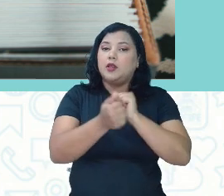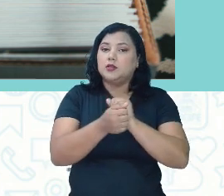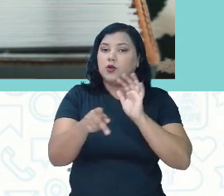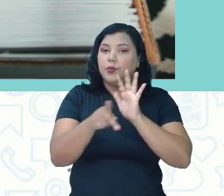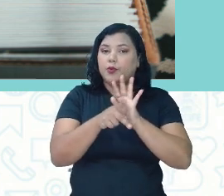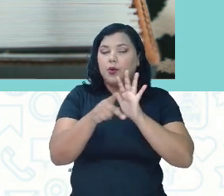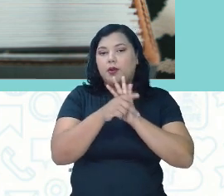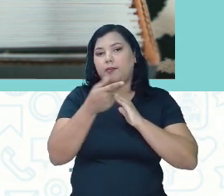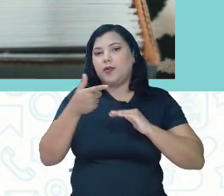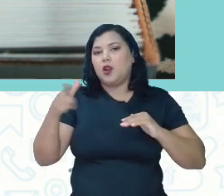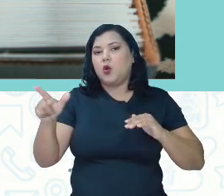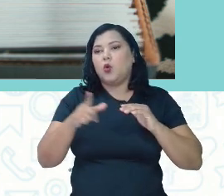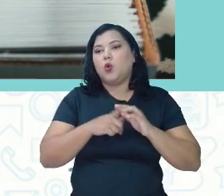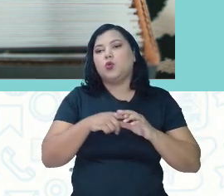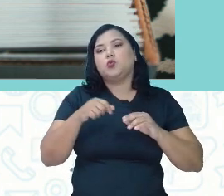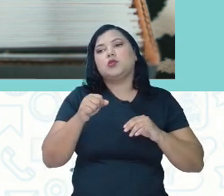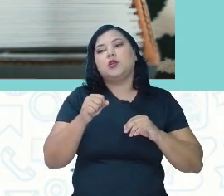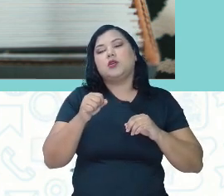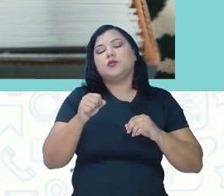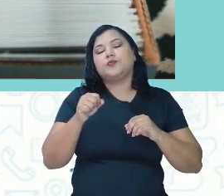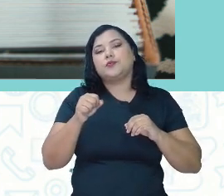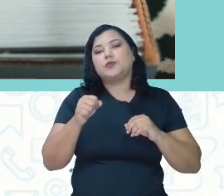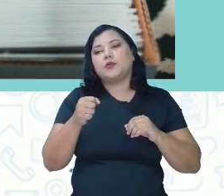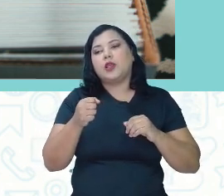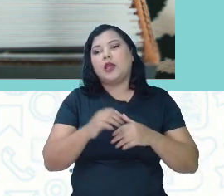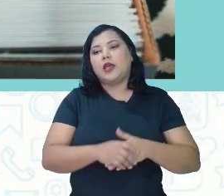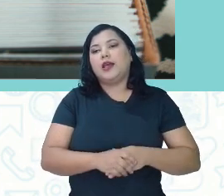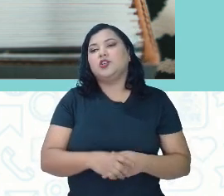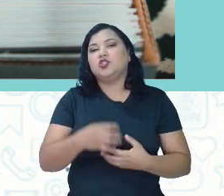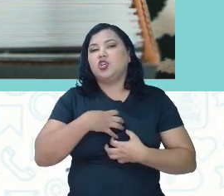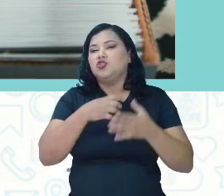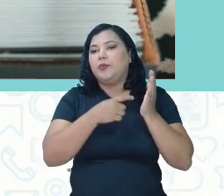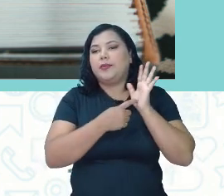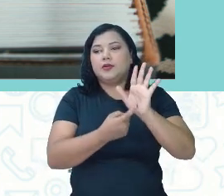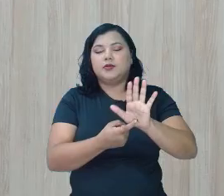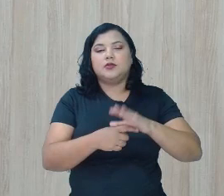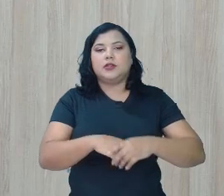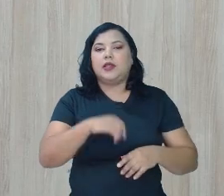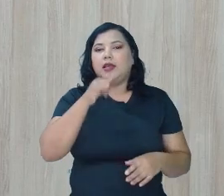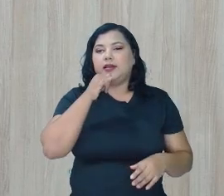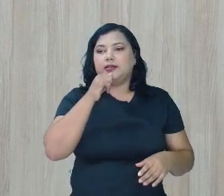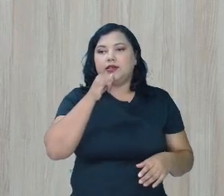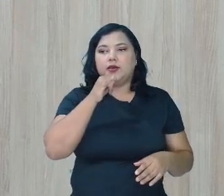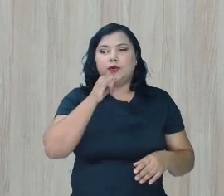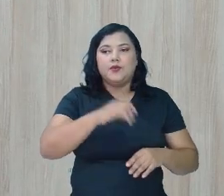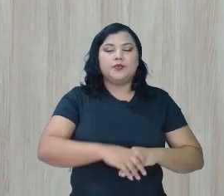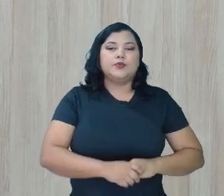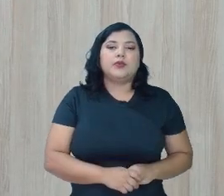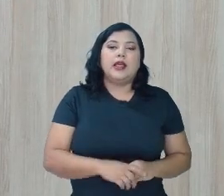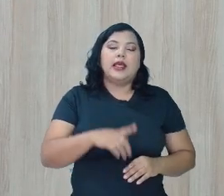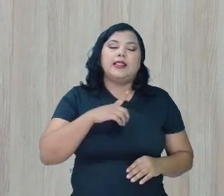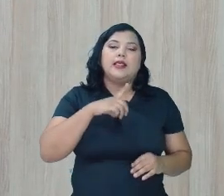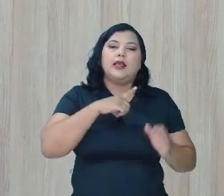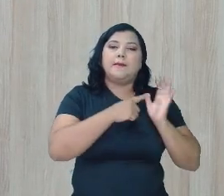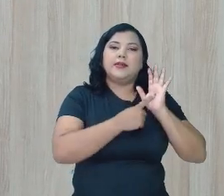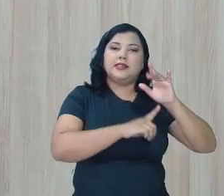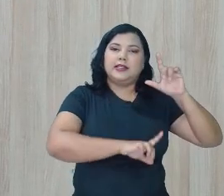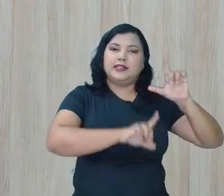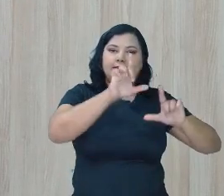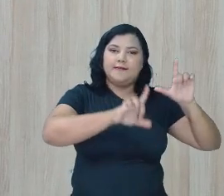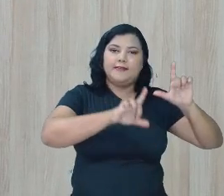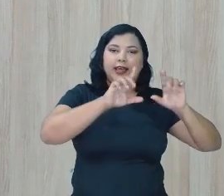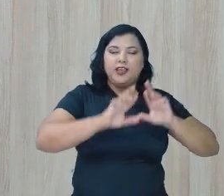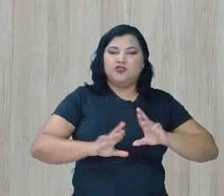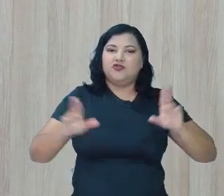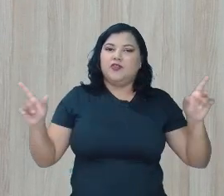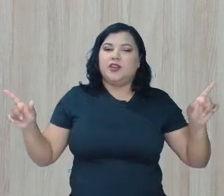para outras mídias, como a professora Viviane falou, não é? O que é expresso, colocado na TV, é